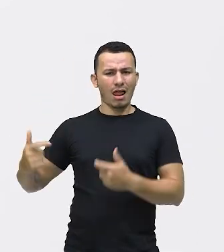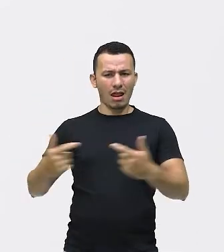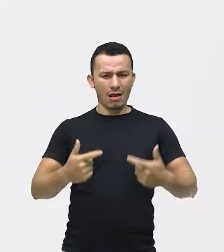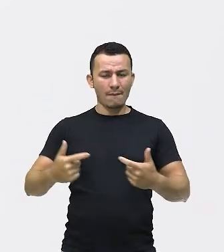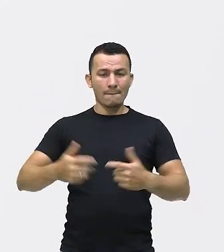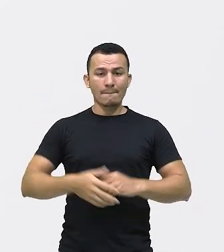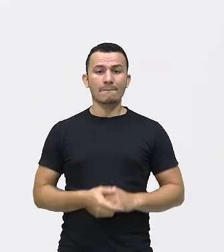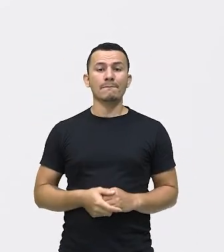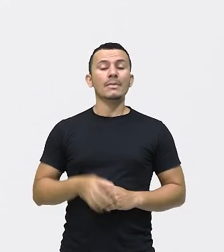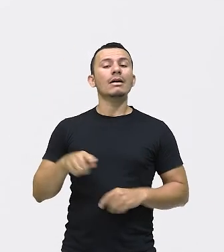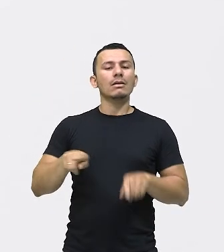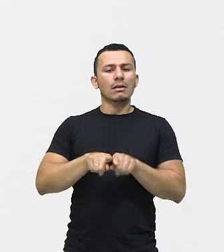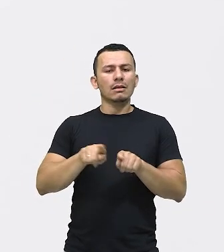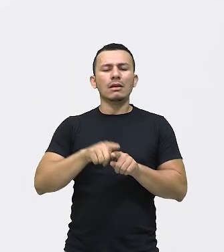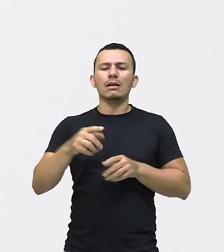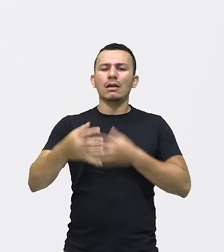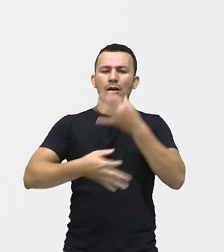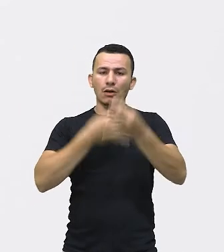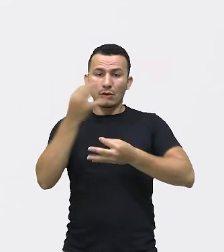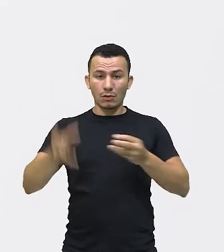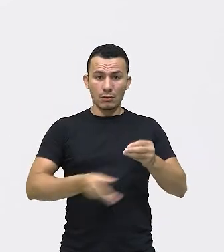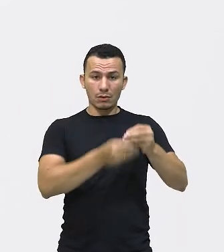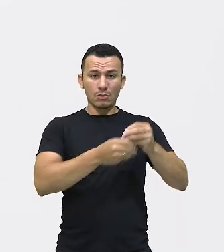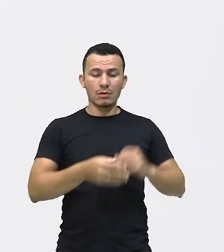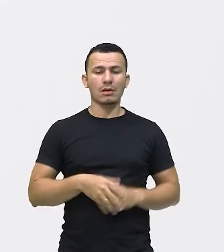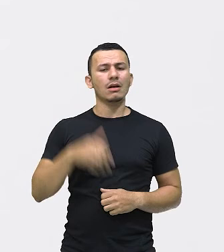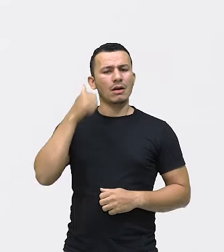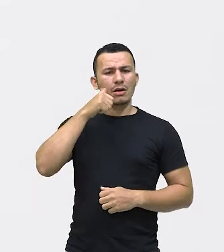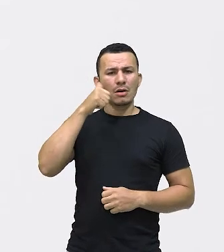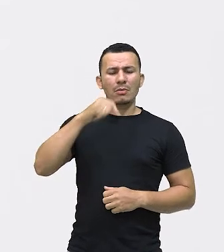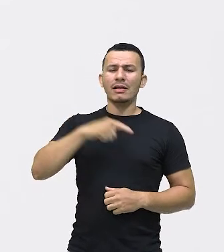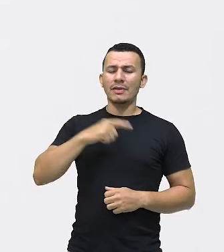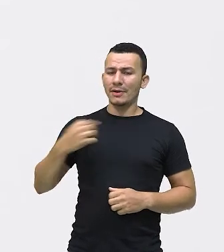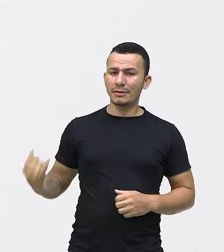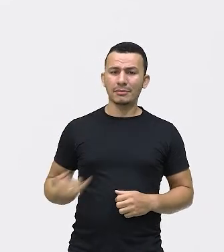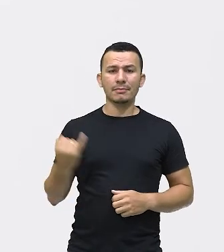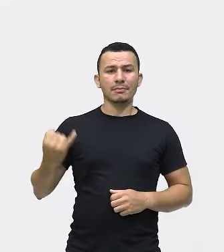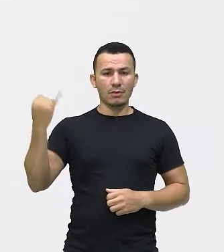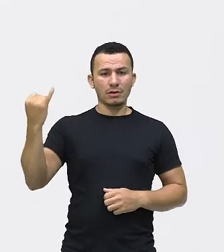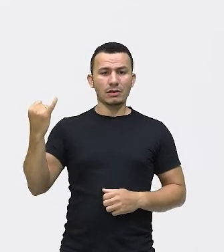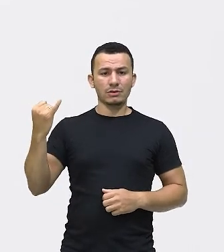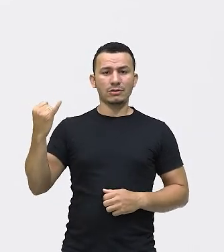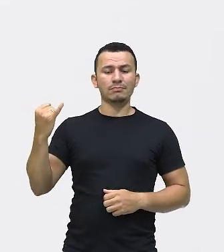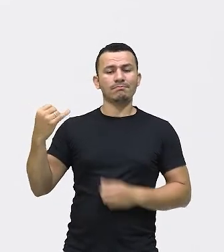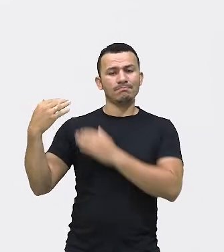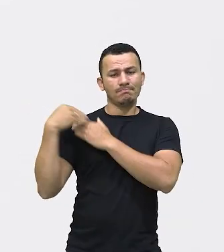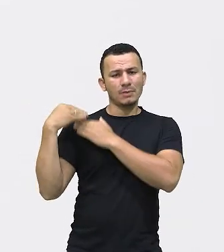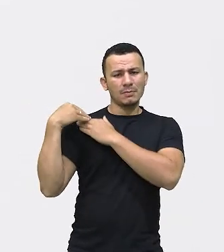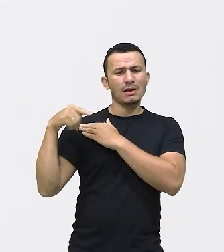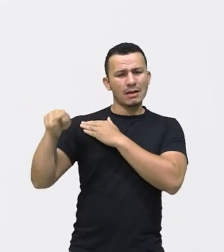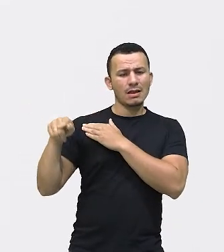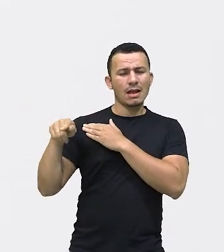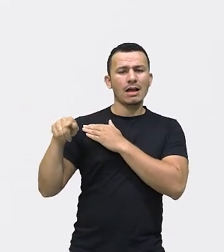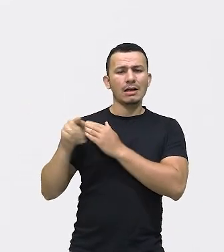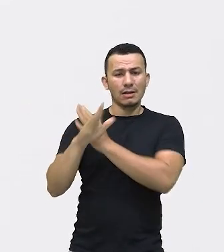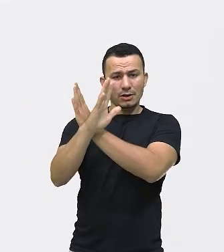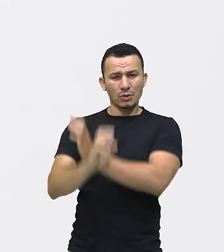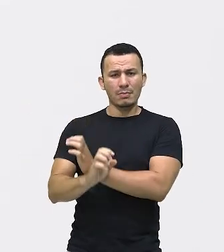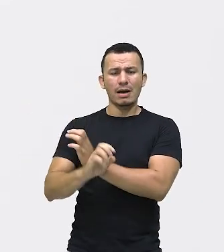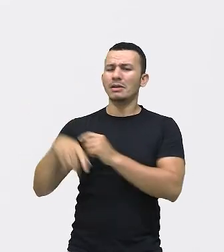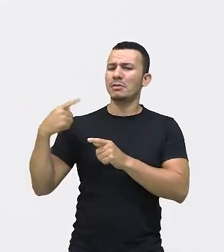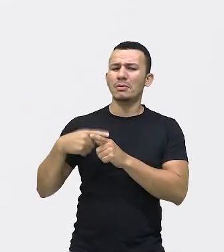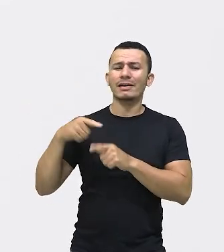o nosso comentário, que nos diz o seguinte: a mulher possuía importância em Esparta no sentido de ser a reprodutora dos